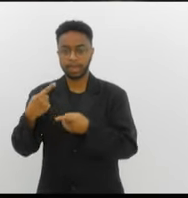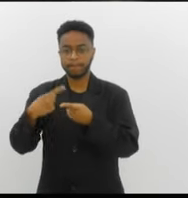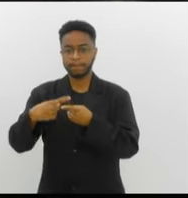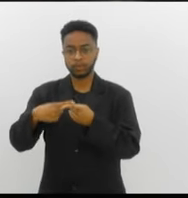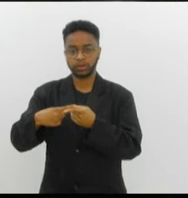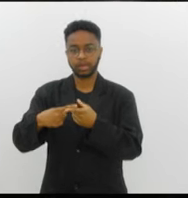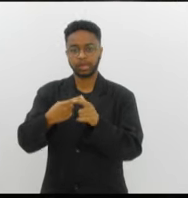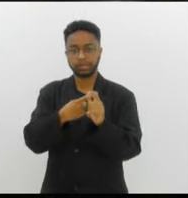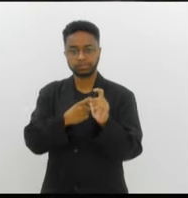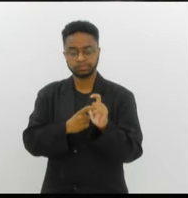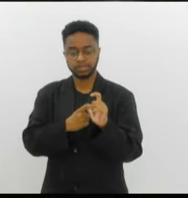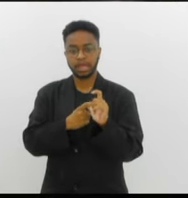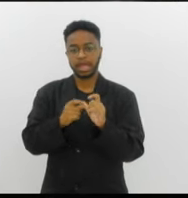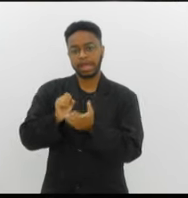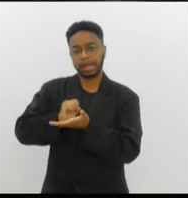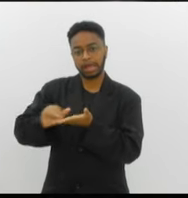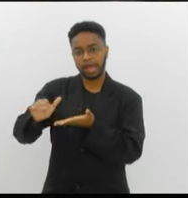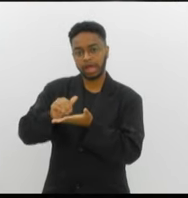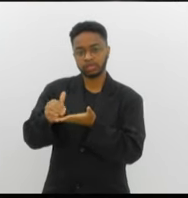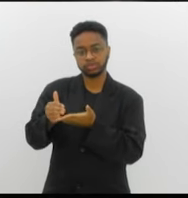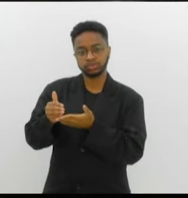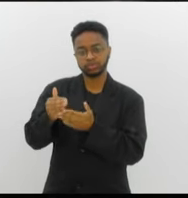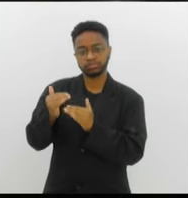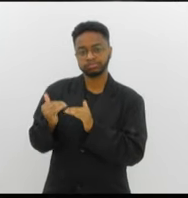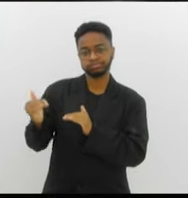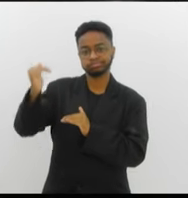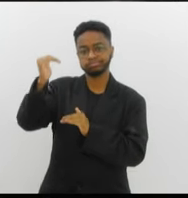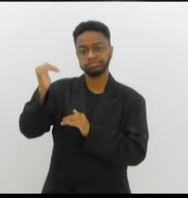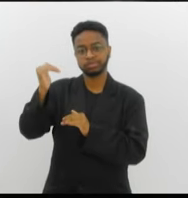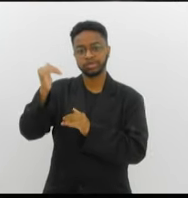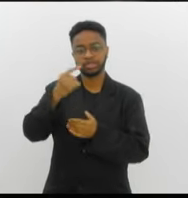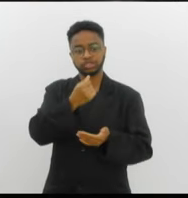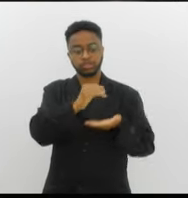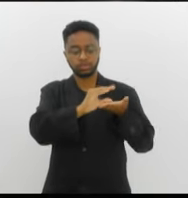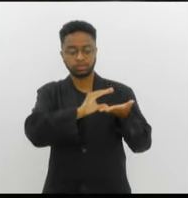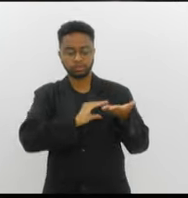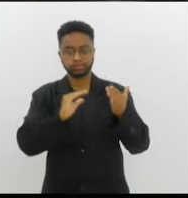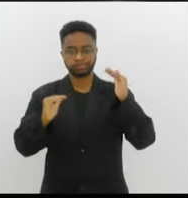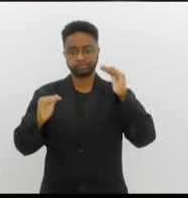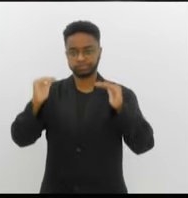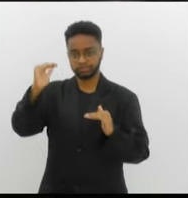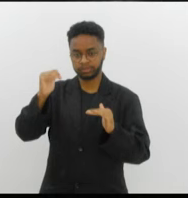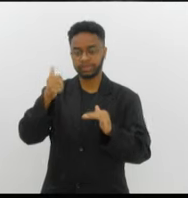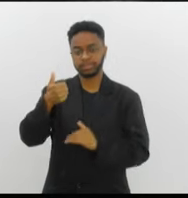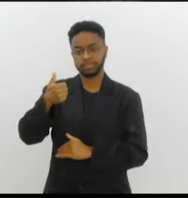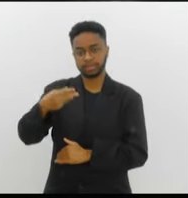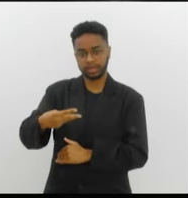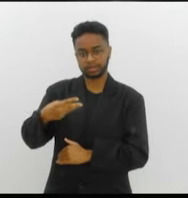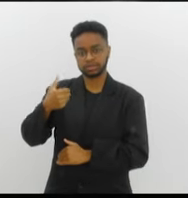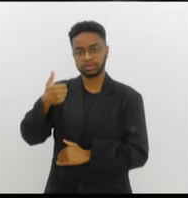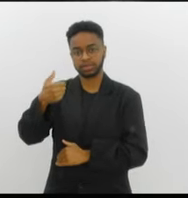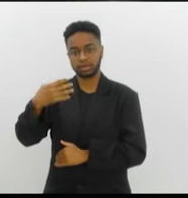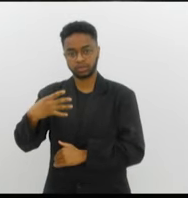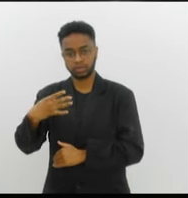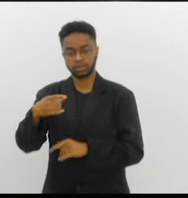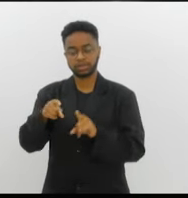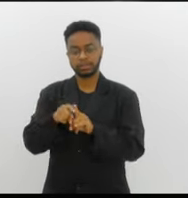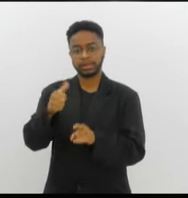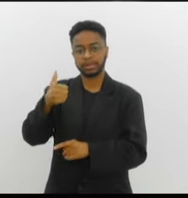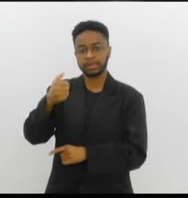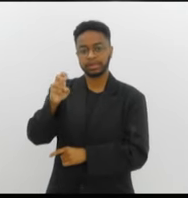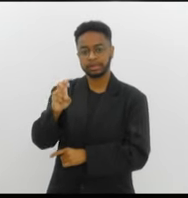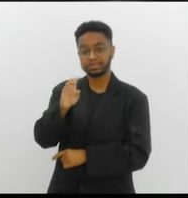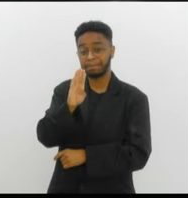é, a despesa é maior que a receita prevista, em 13, 14 e 15 bilhões